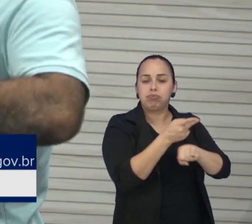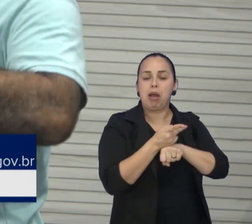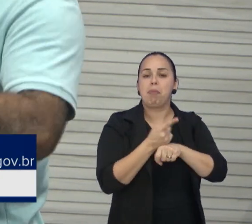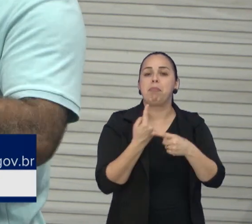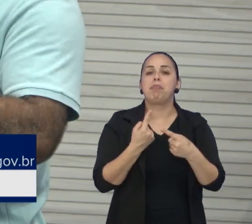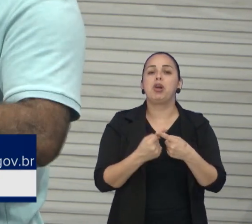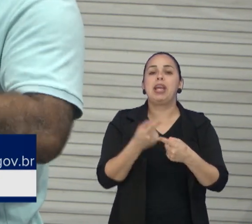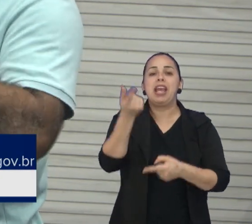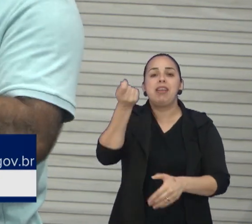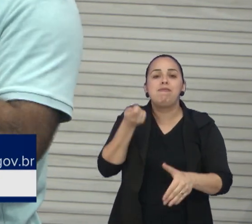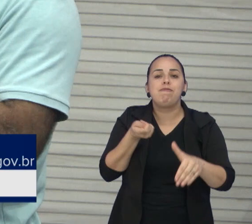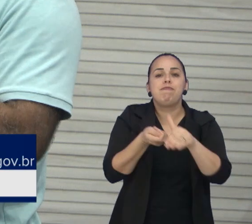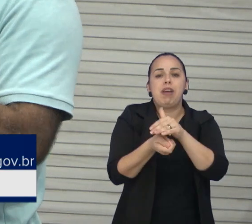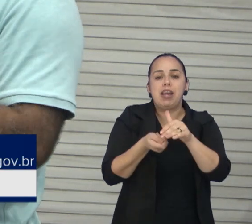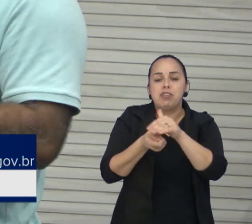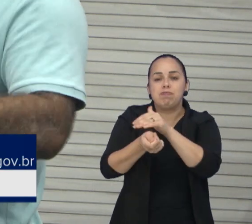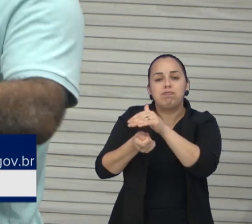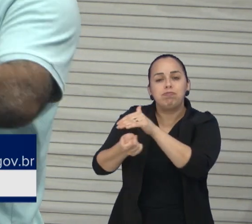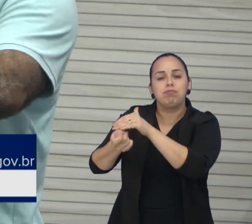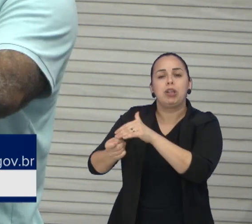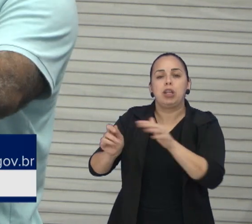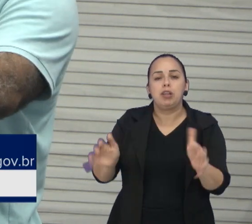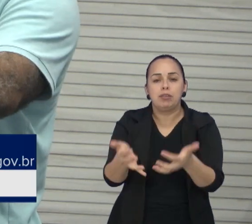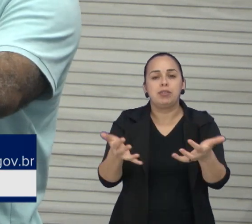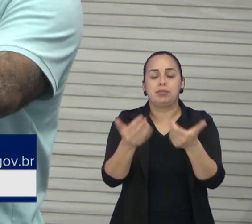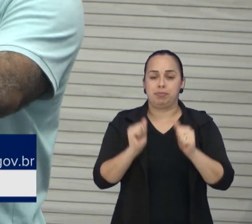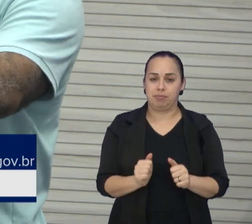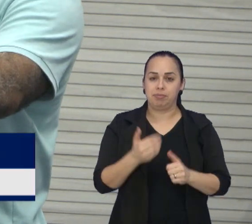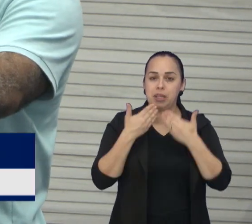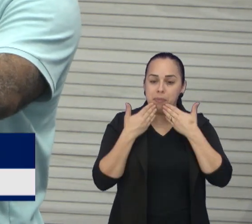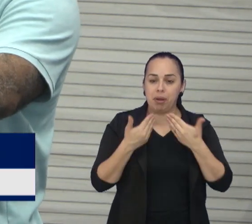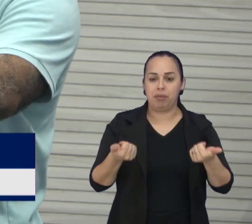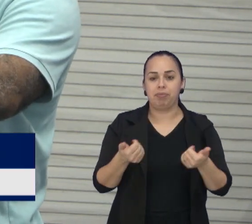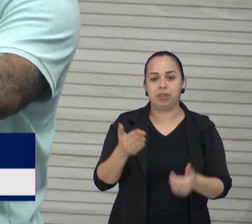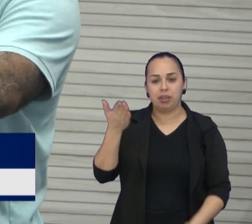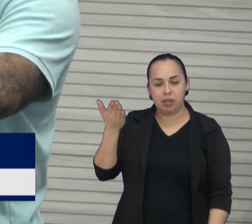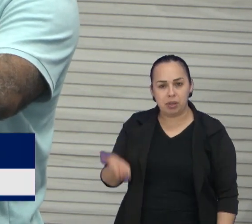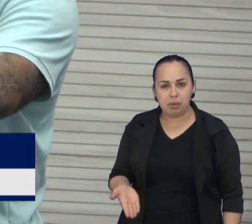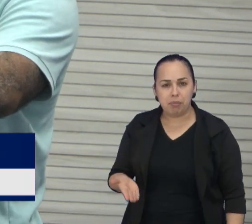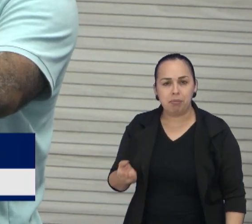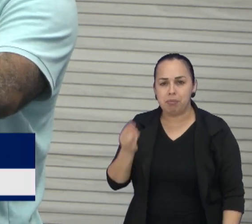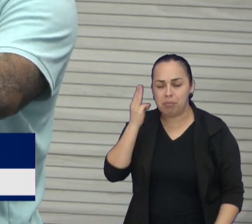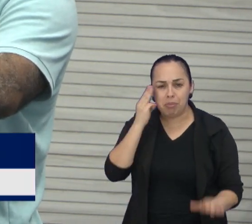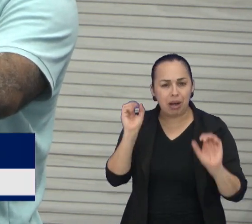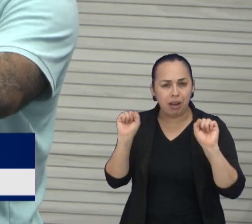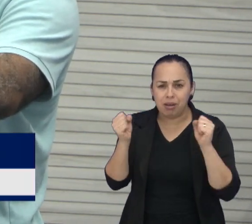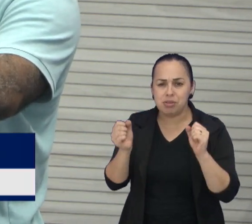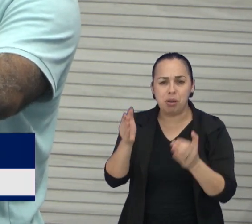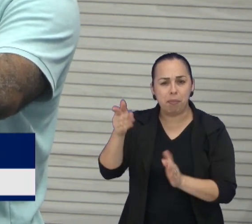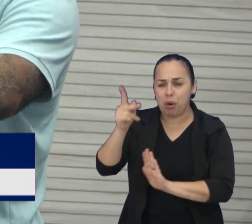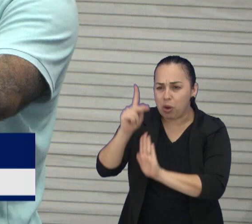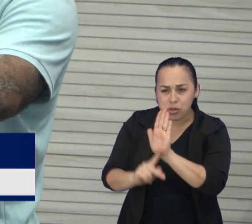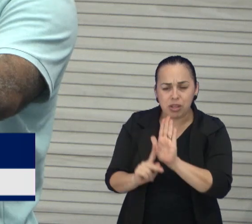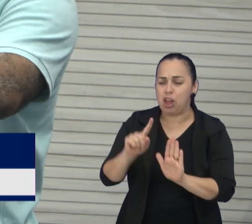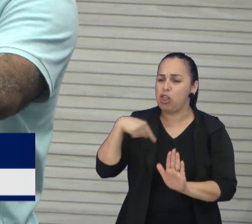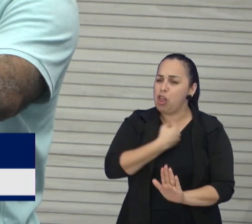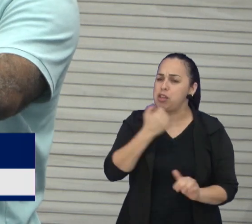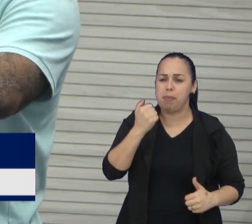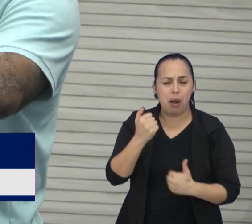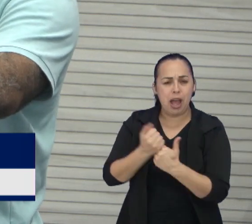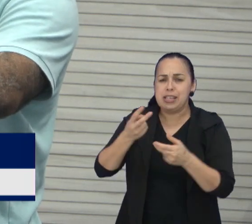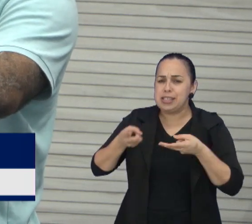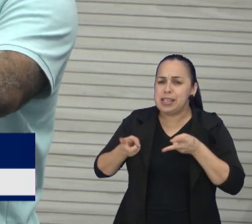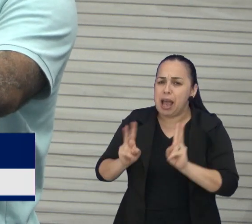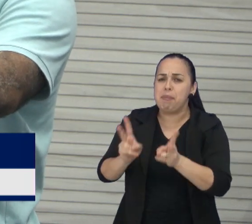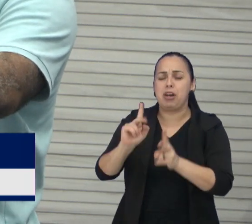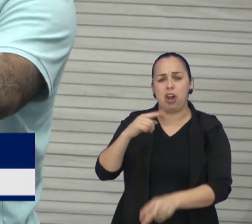participa, investe e vai, com certeza, melhorar cada dia mais. Marcão, o seu projeto Com certeza, terá nosso apoio sempre, vamos